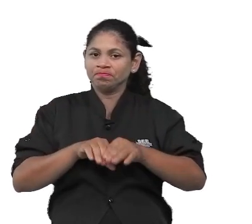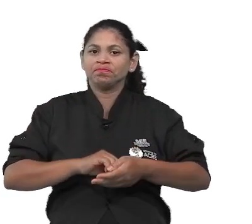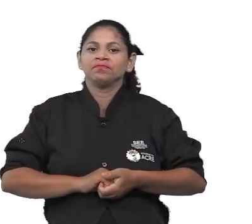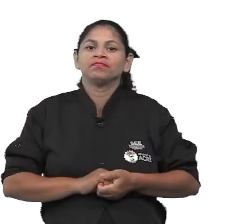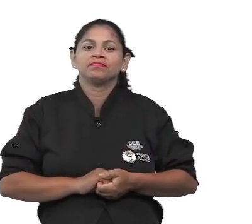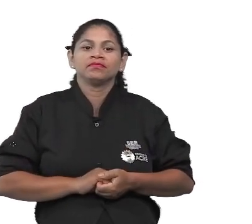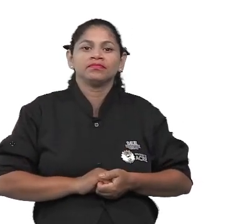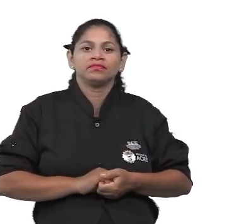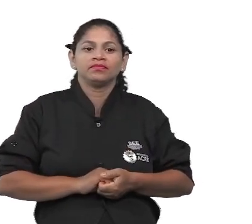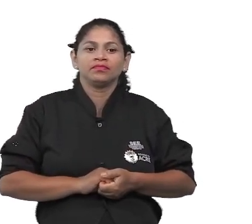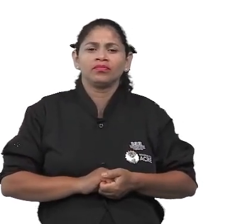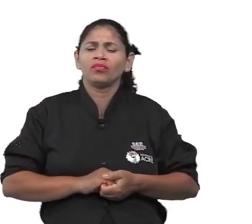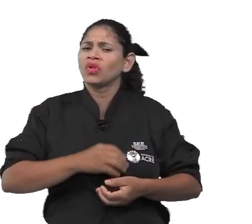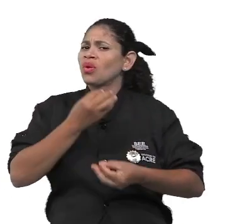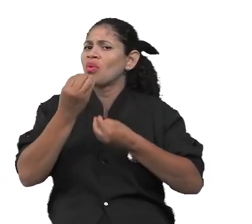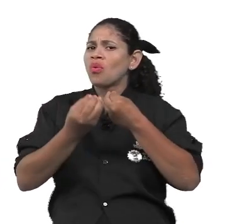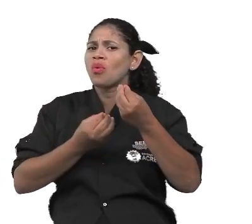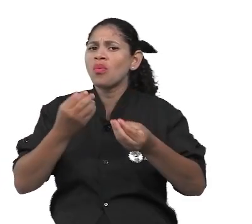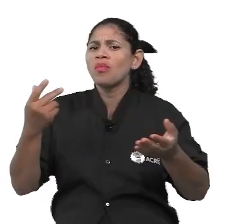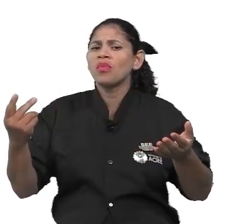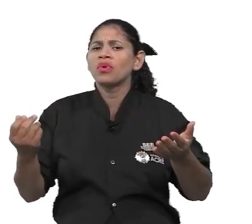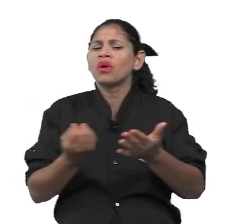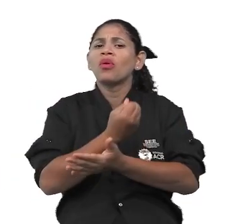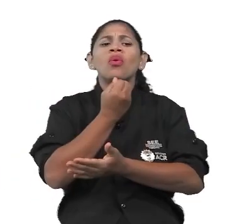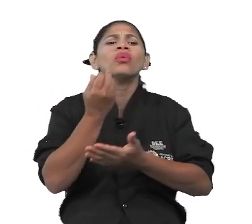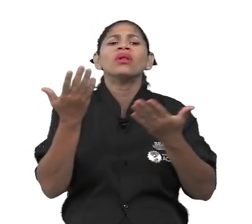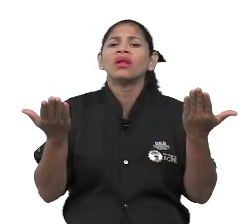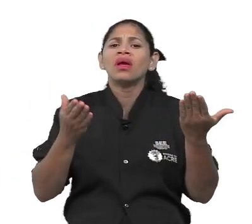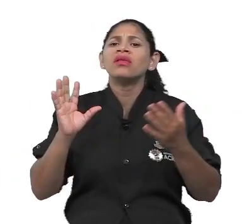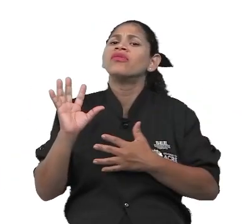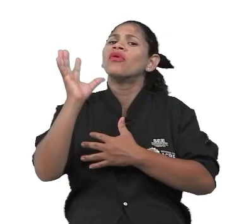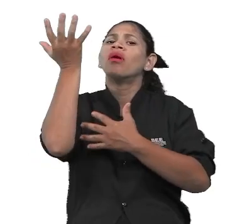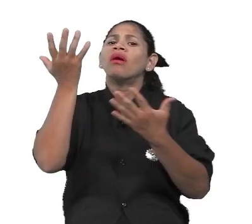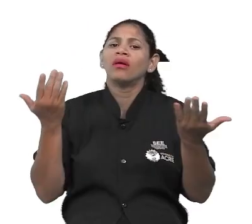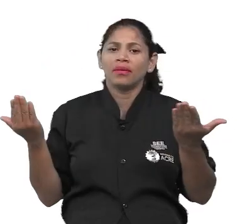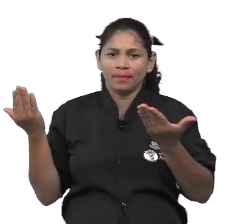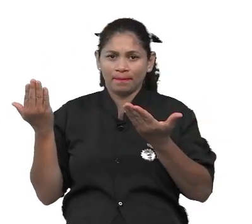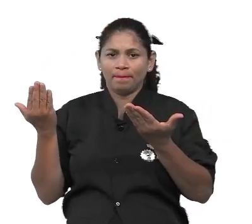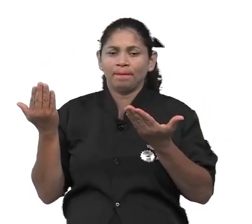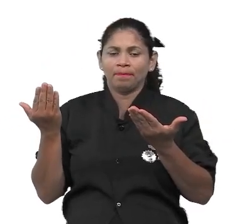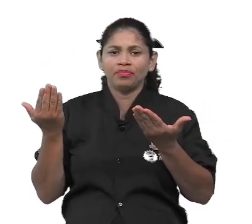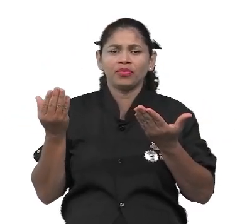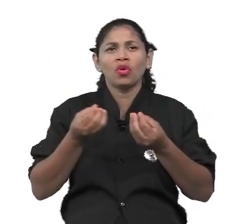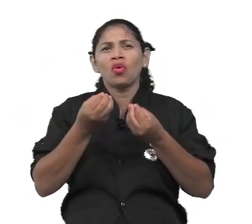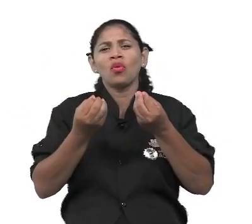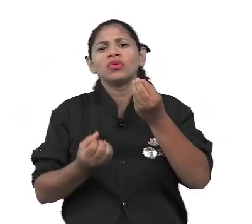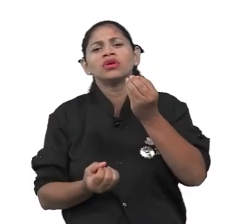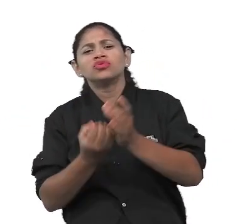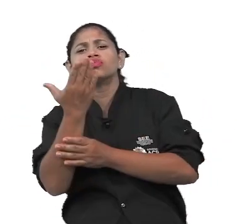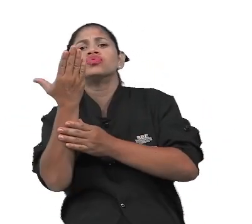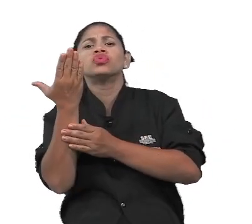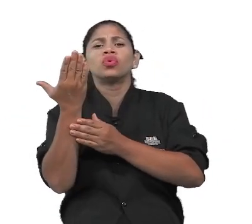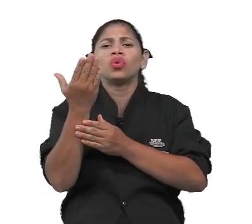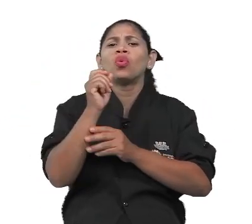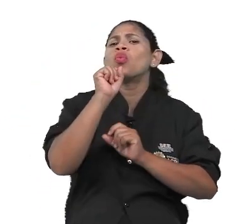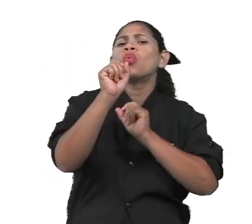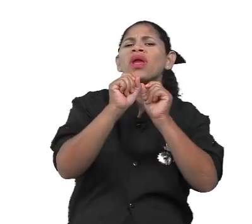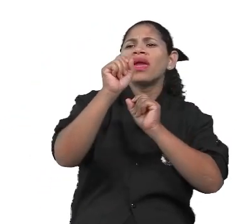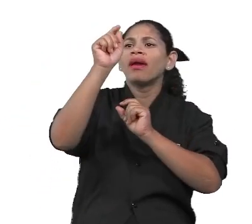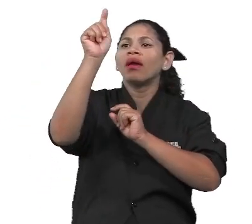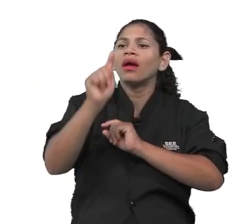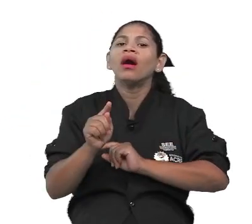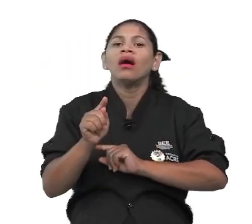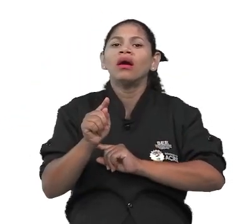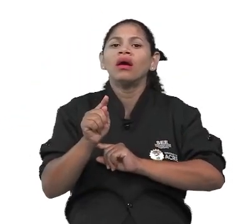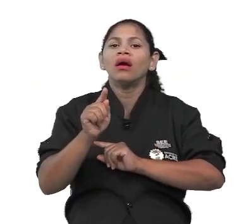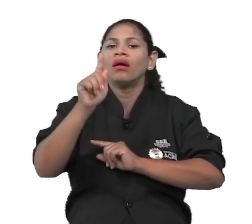para-raios. Então, como que funciona, gente? Já pararam para pensar como que funciona? Como que surge, né? O que é um raio, gente?